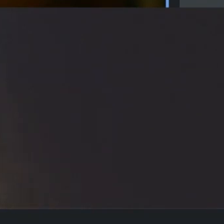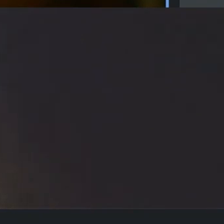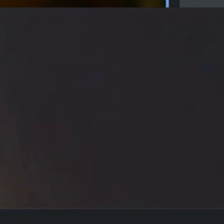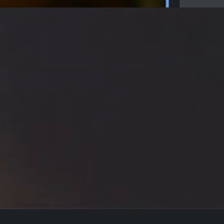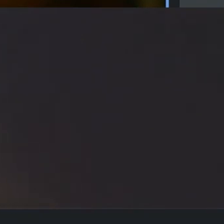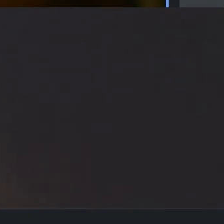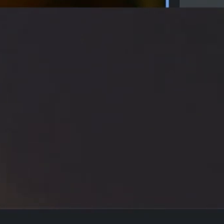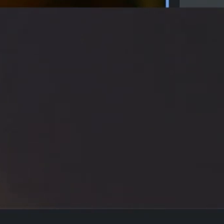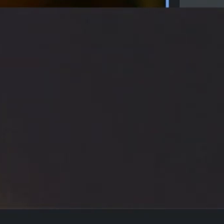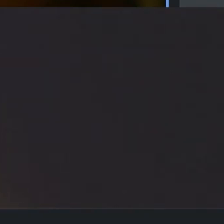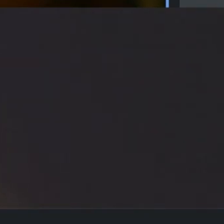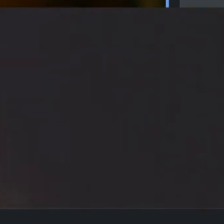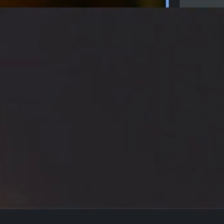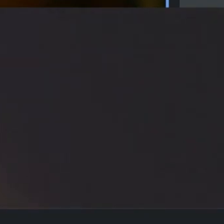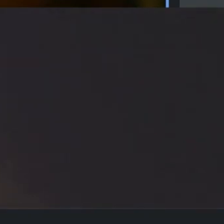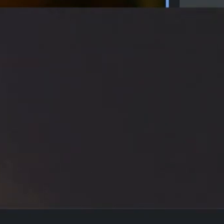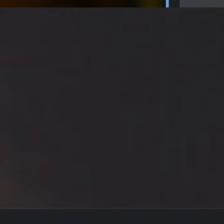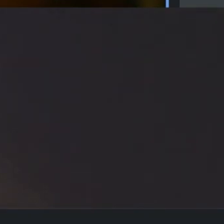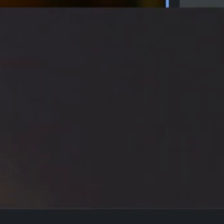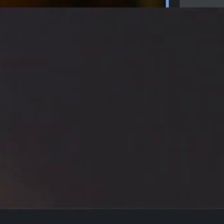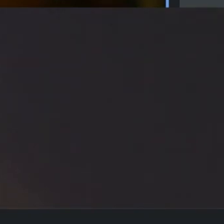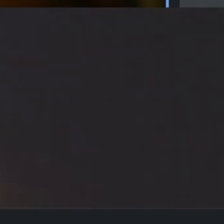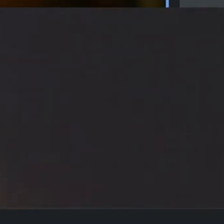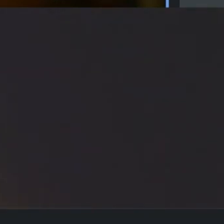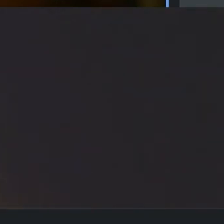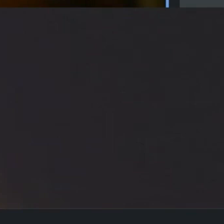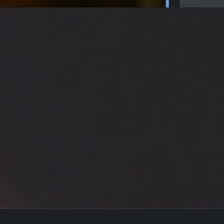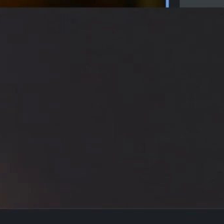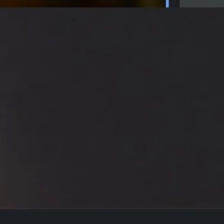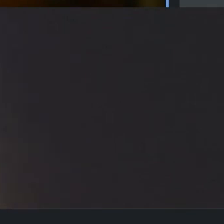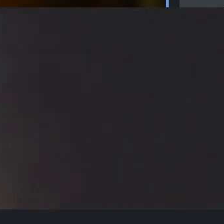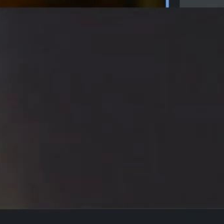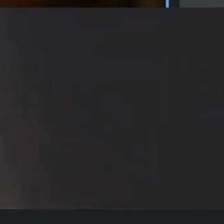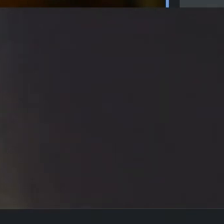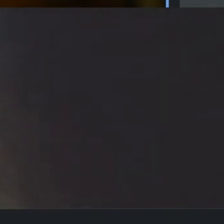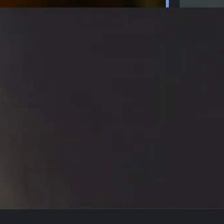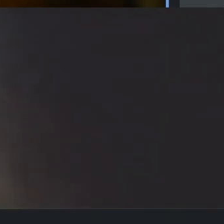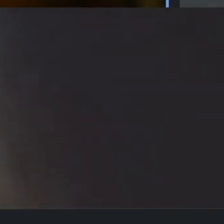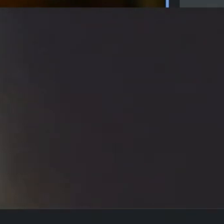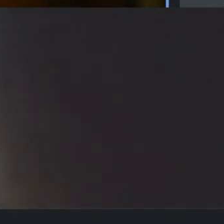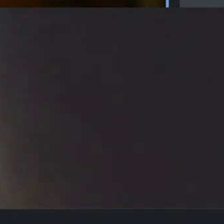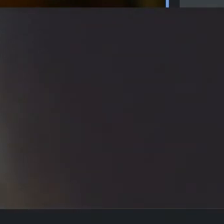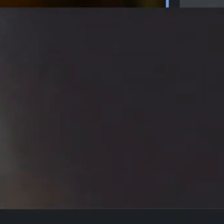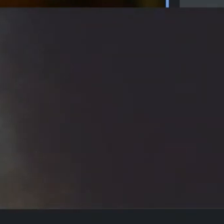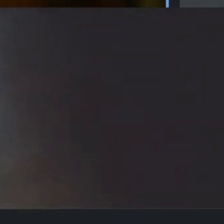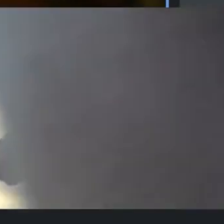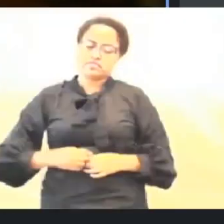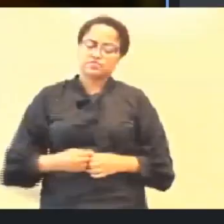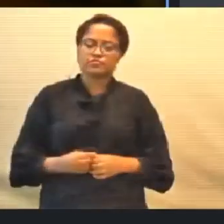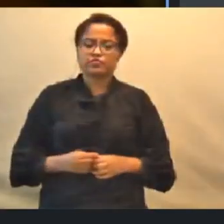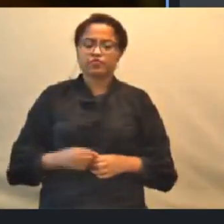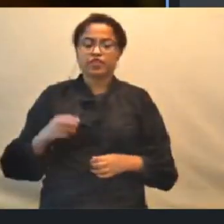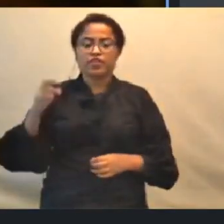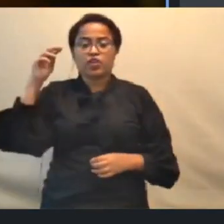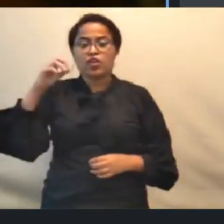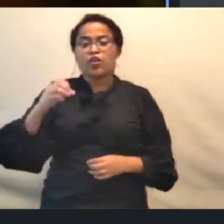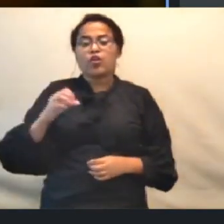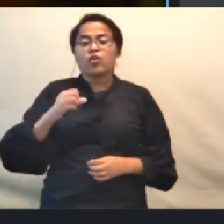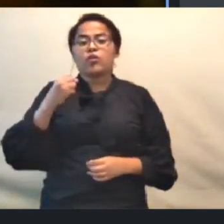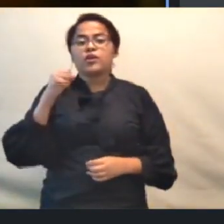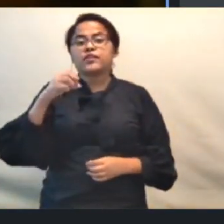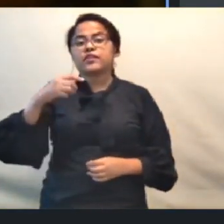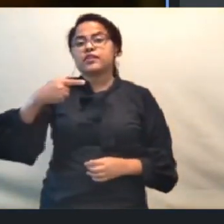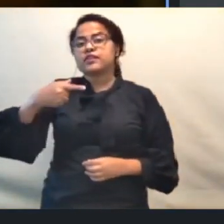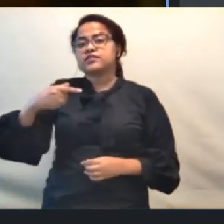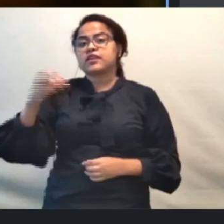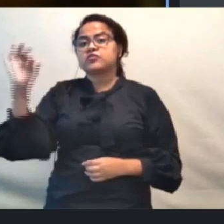conjunta de eliminação dos focos da doença, lembrando que no nosso levantamento, 87% dos focos da